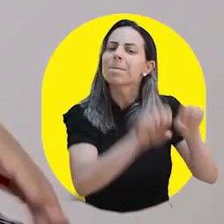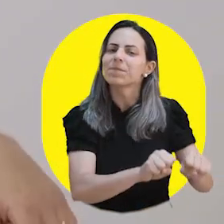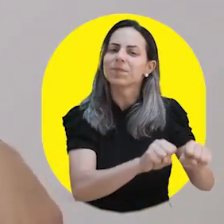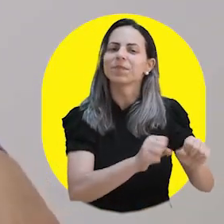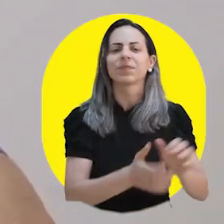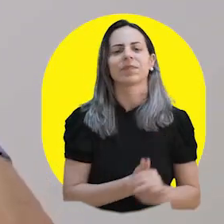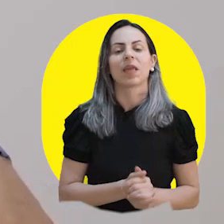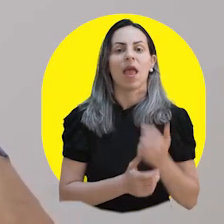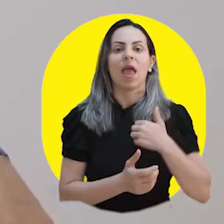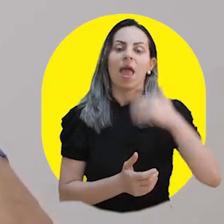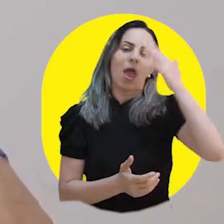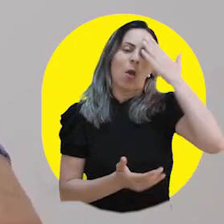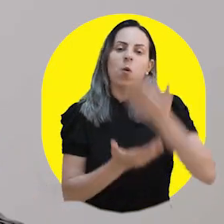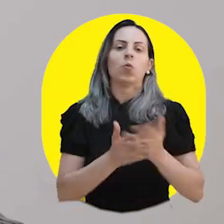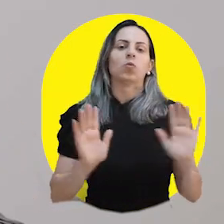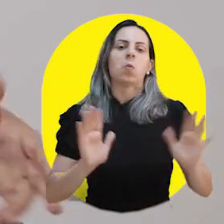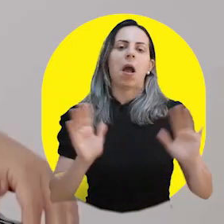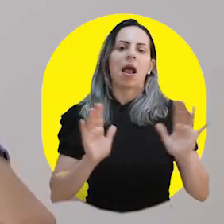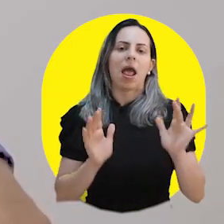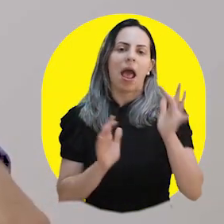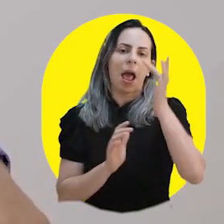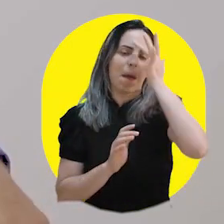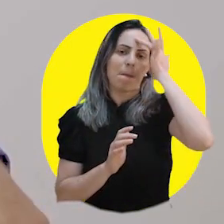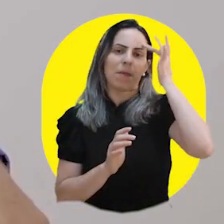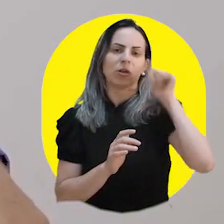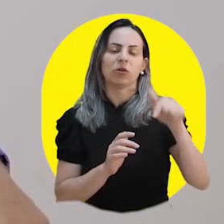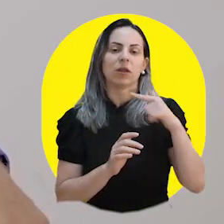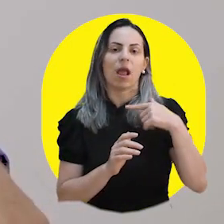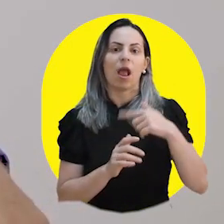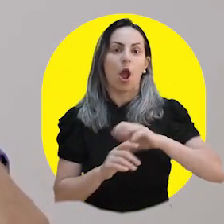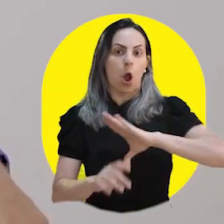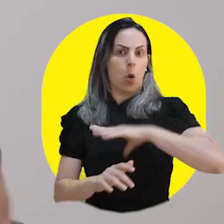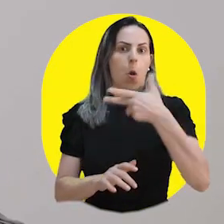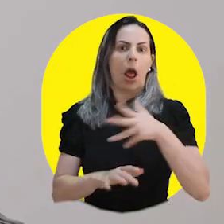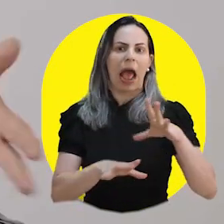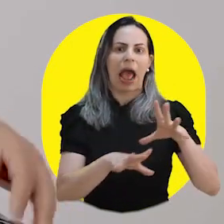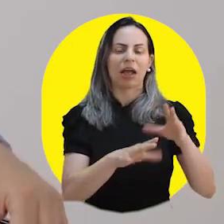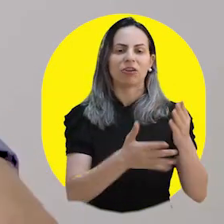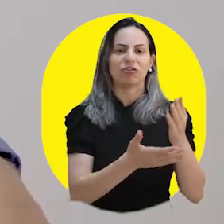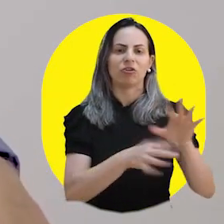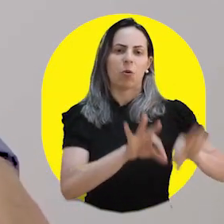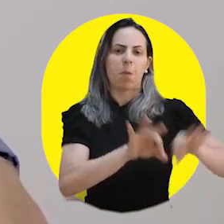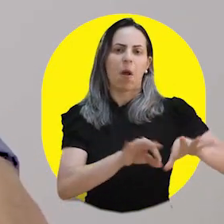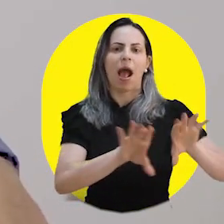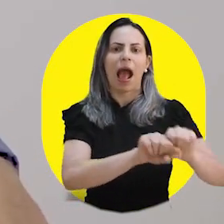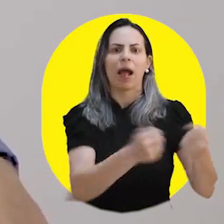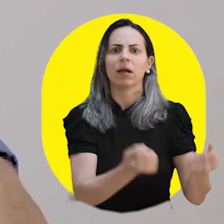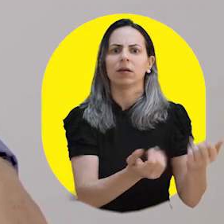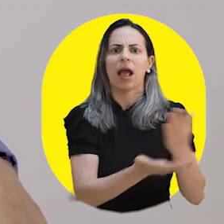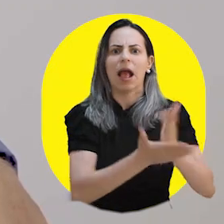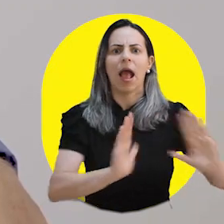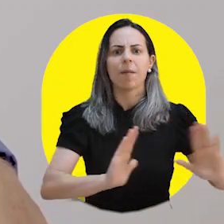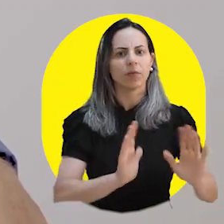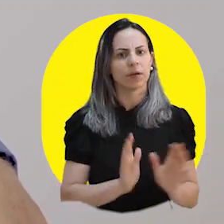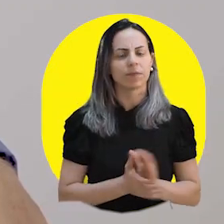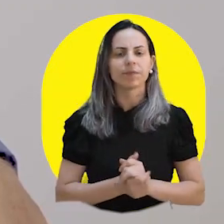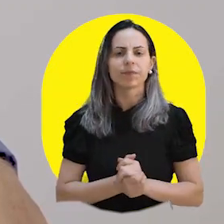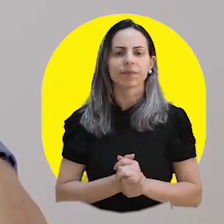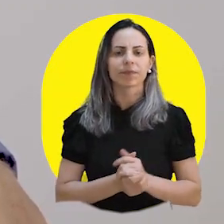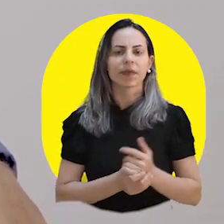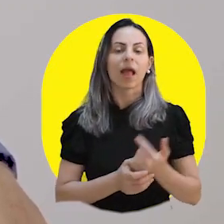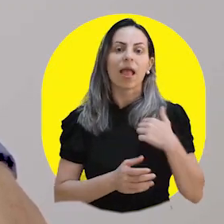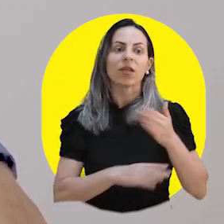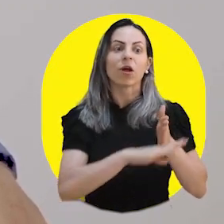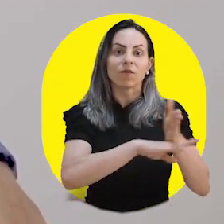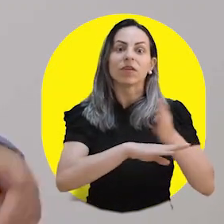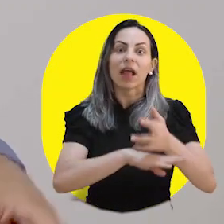à sociedade um programa desse, e não acredito que você tenha gente que tenha coragem de acabar com um programa desse. Mas a